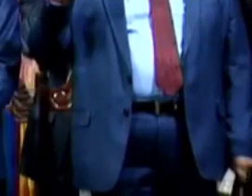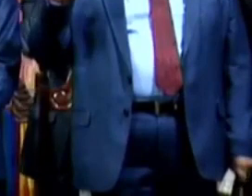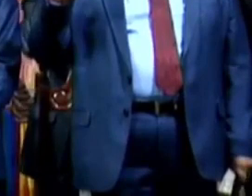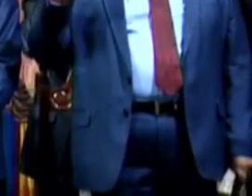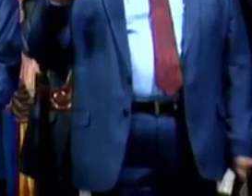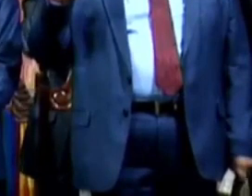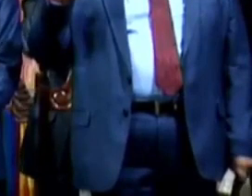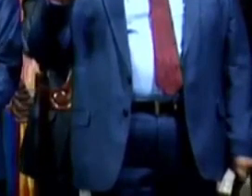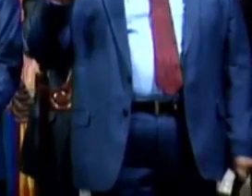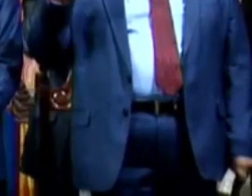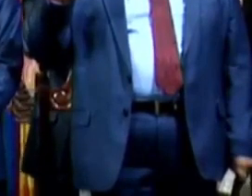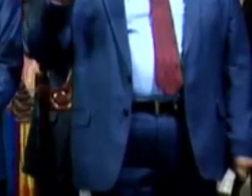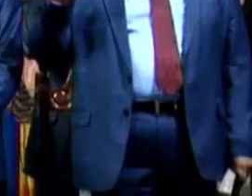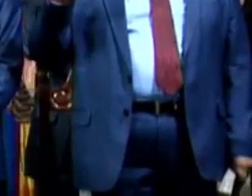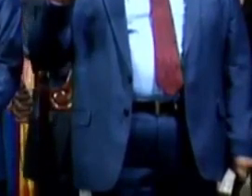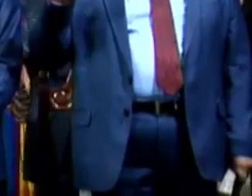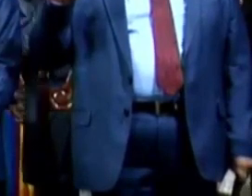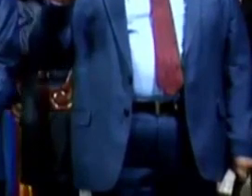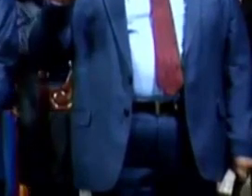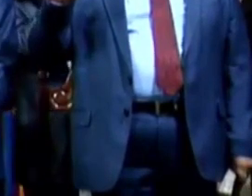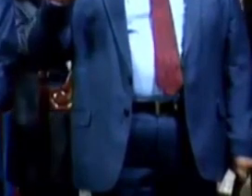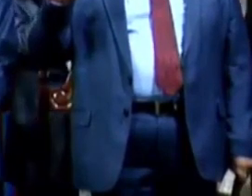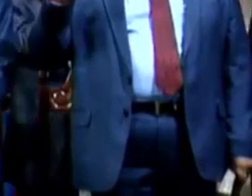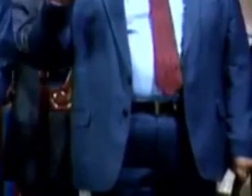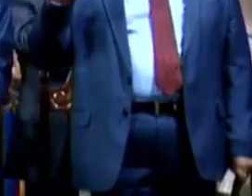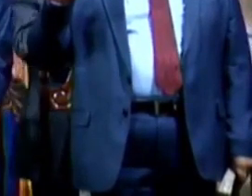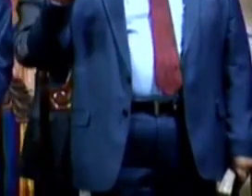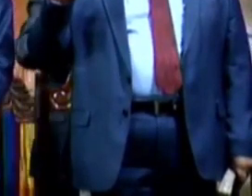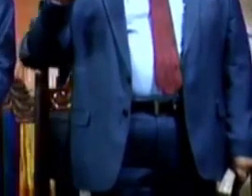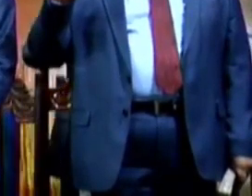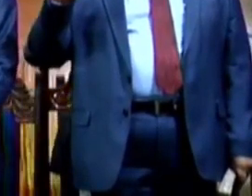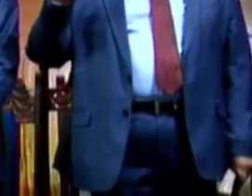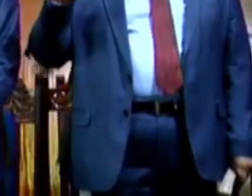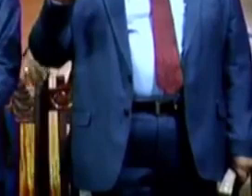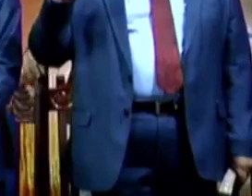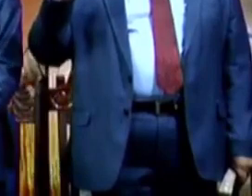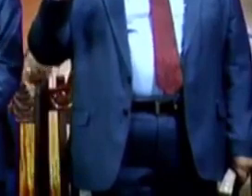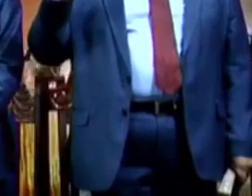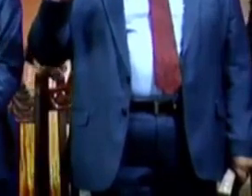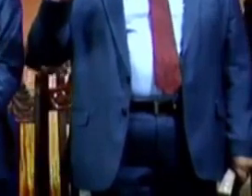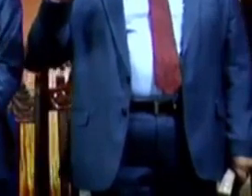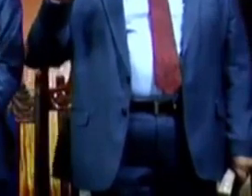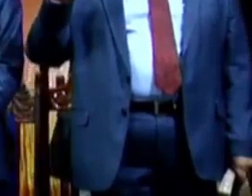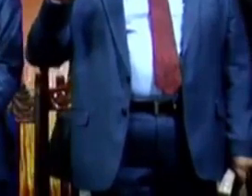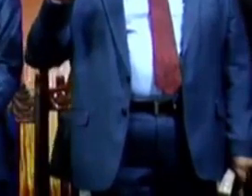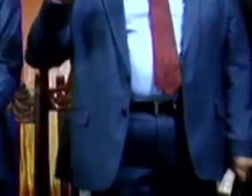Onde está a segunda vida? Porque uma já aceitou o Senhor aqui. Onde está você?